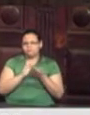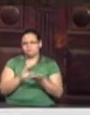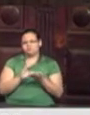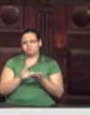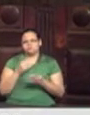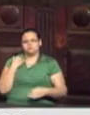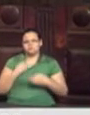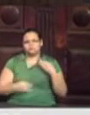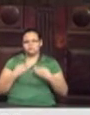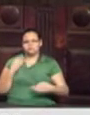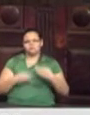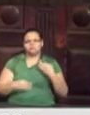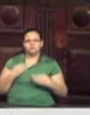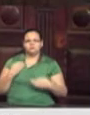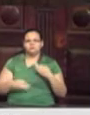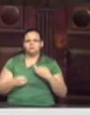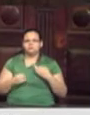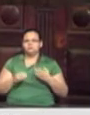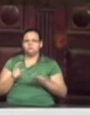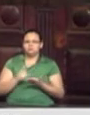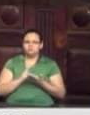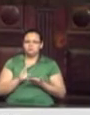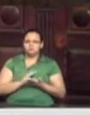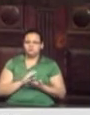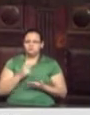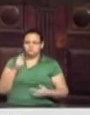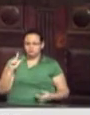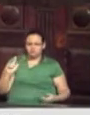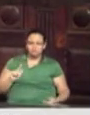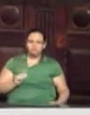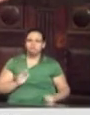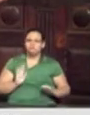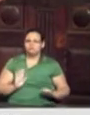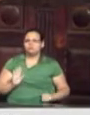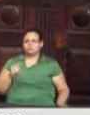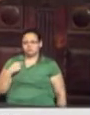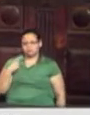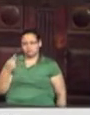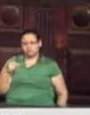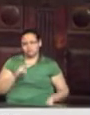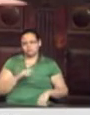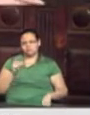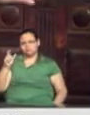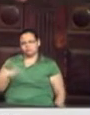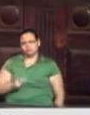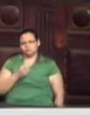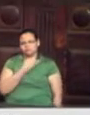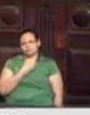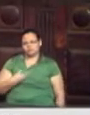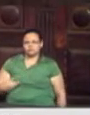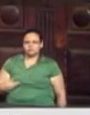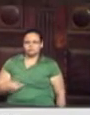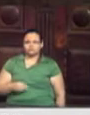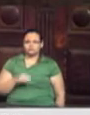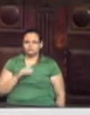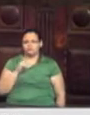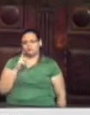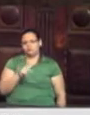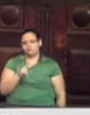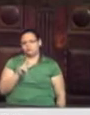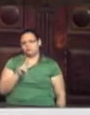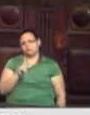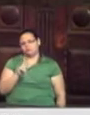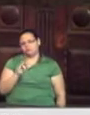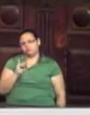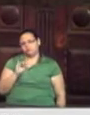judiciários, que são recursos de terceiro, foram alocados pelo governador no Rio Previdência. Então, quem